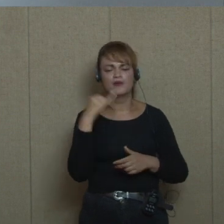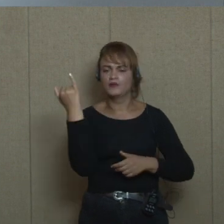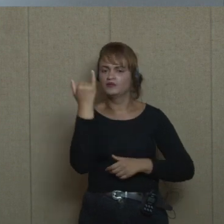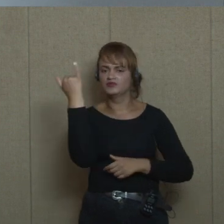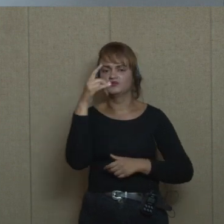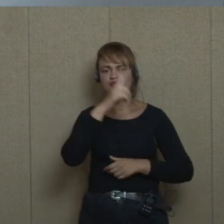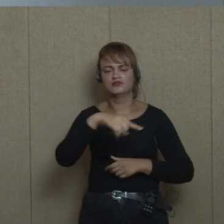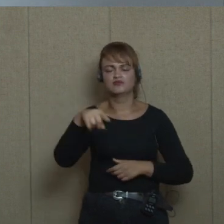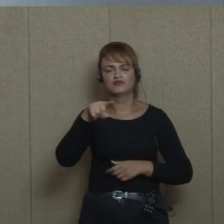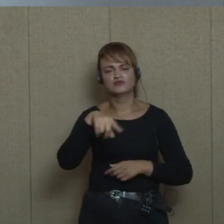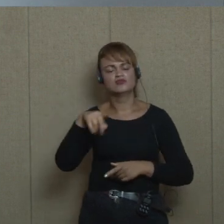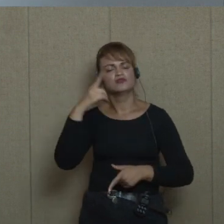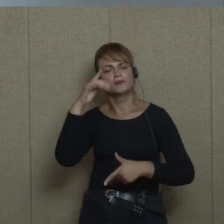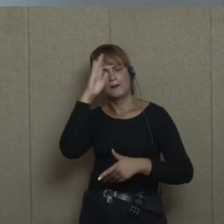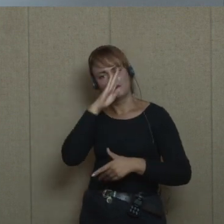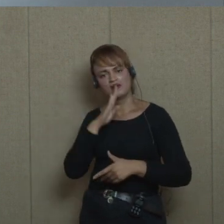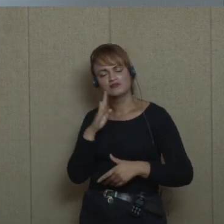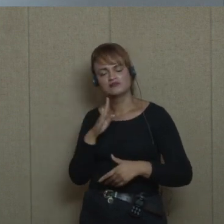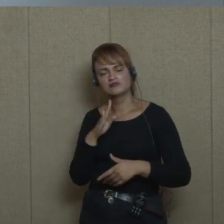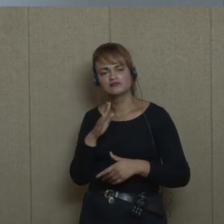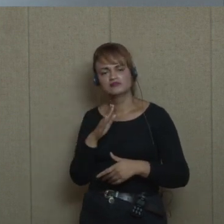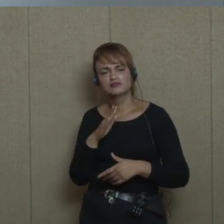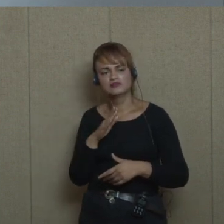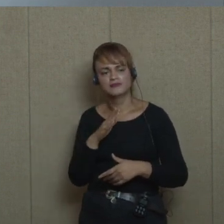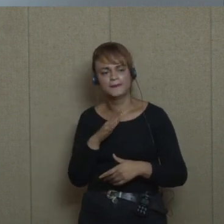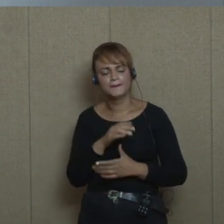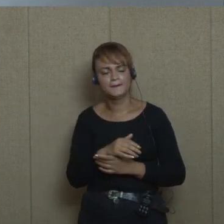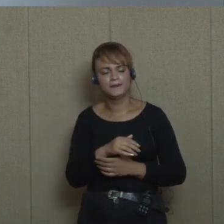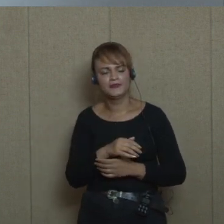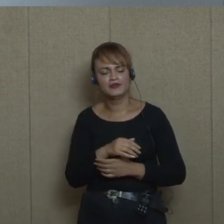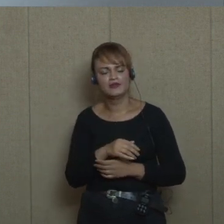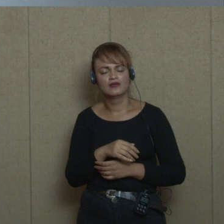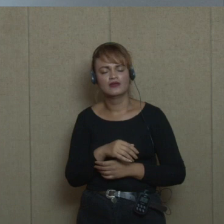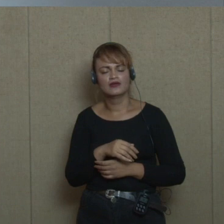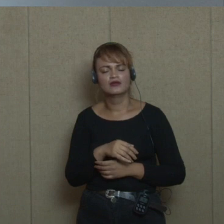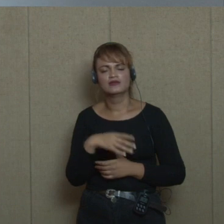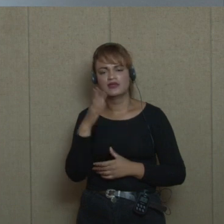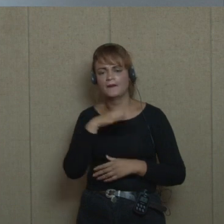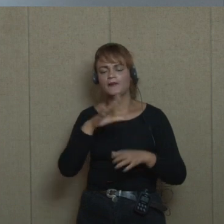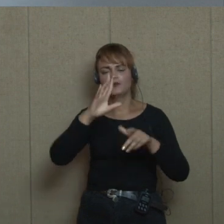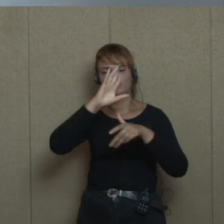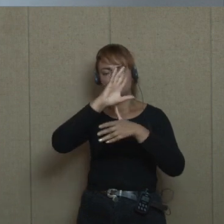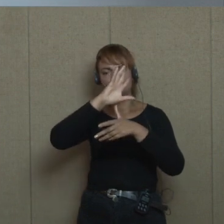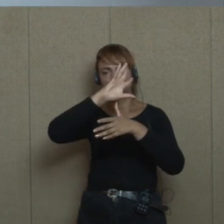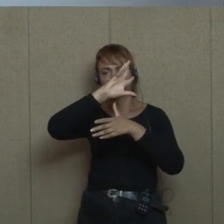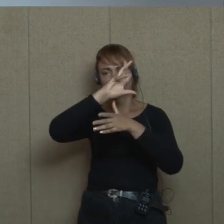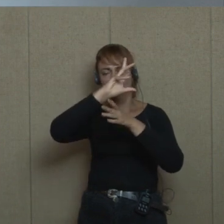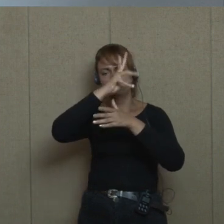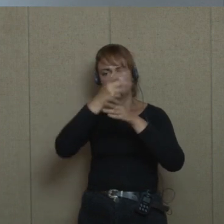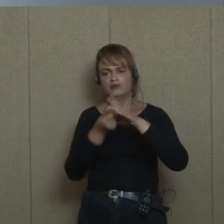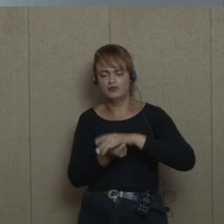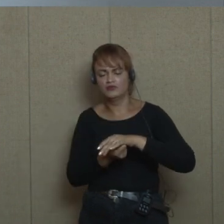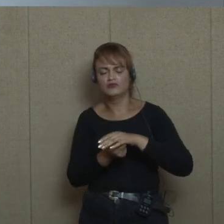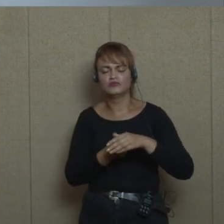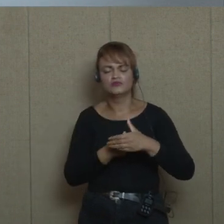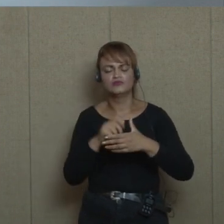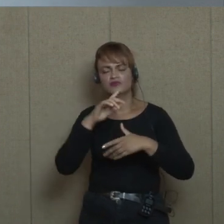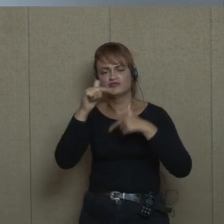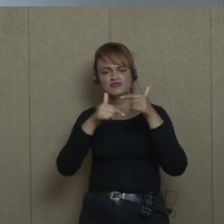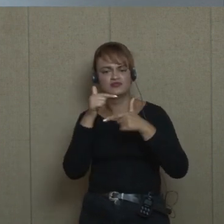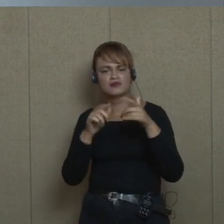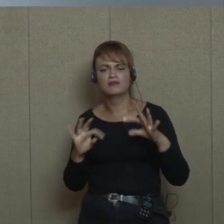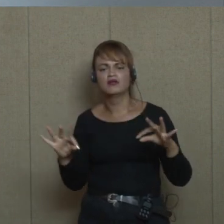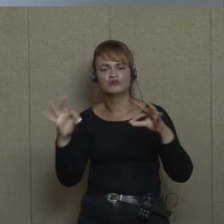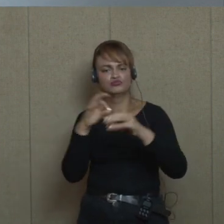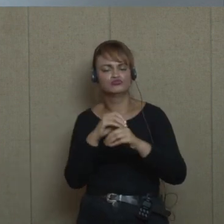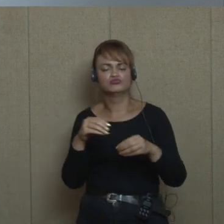vocês, como o Brasil, porque, porque são parte do Mercosul. São boas notícias que vocês vão trabalhar com todos os países